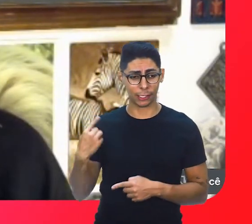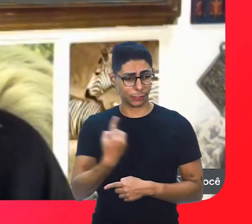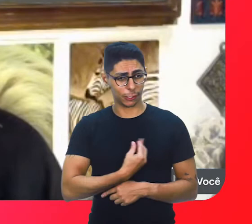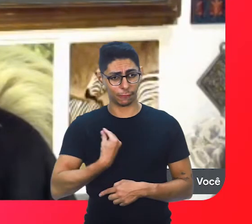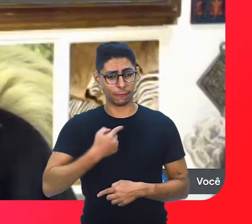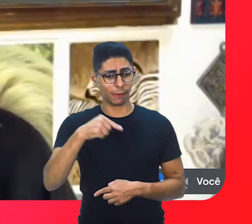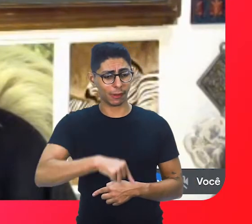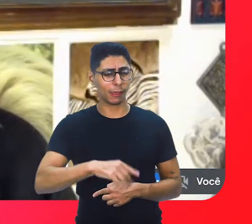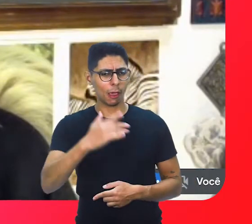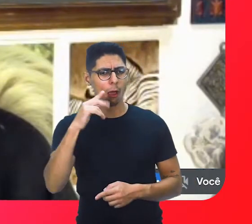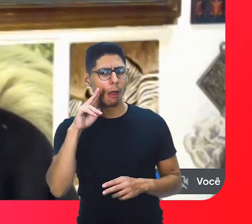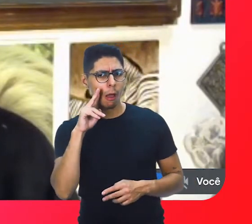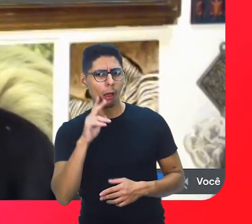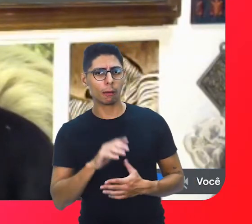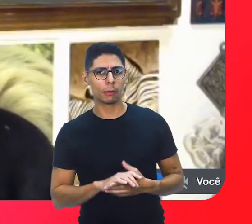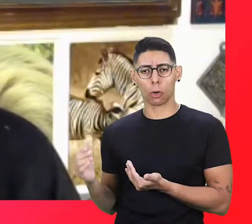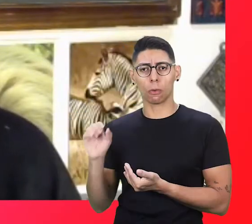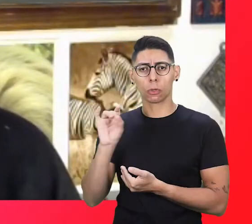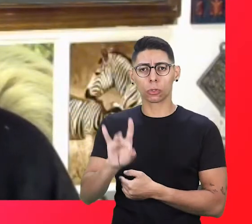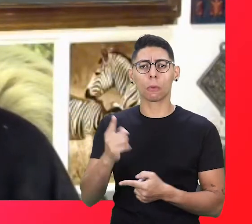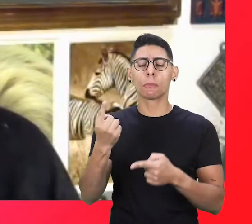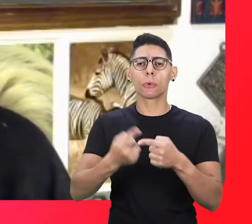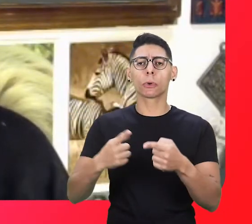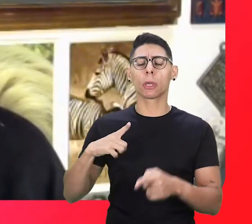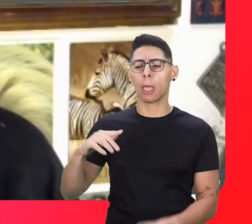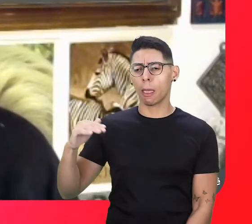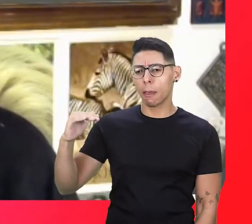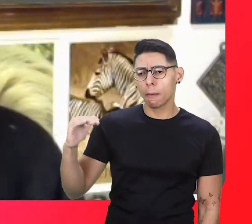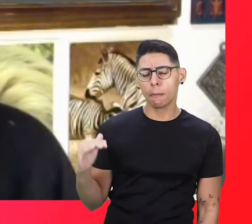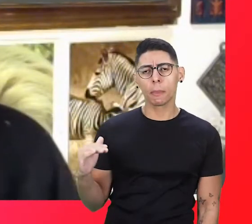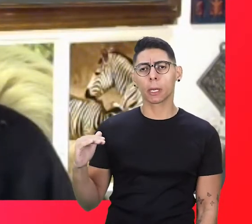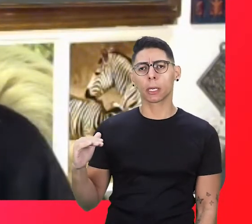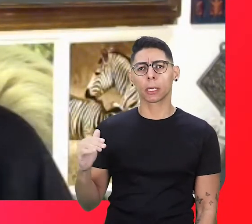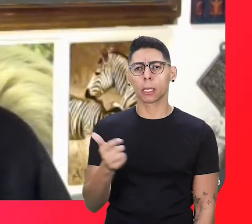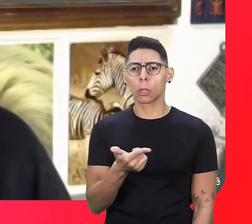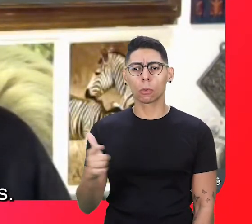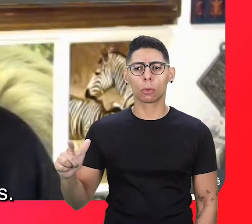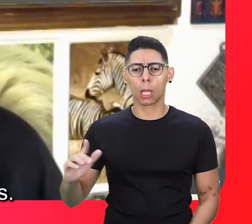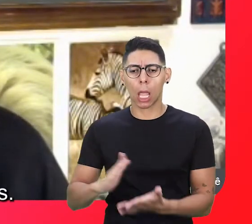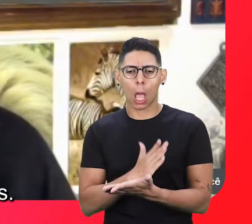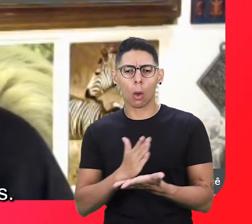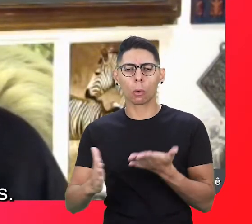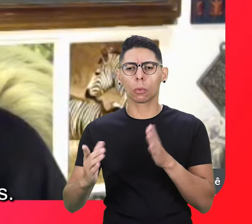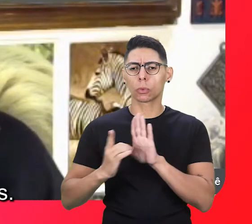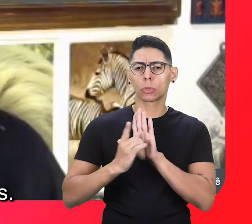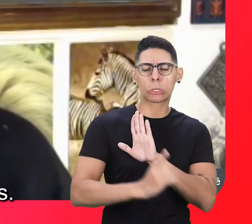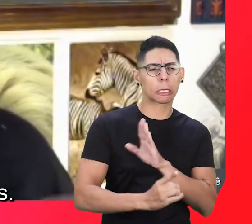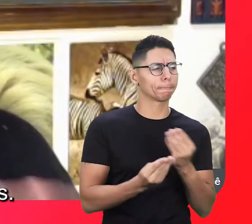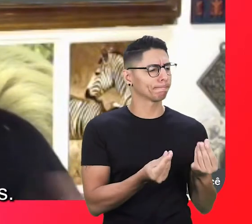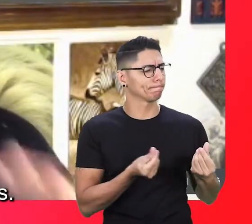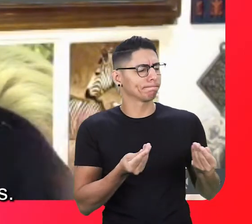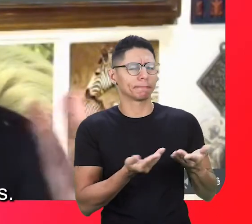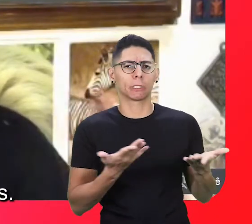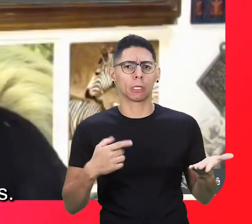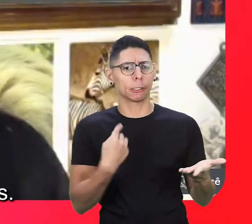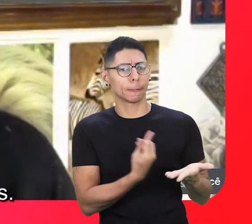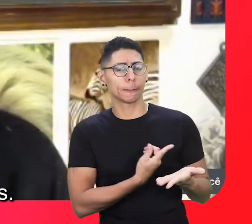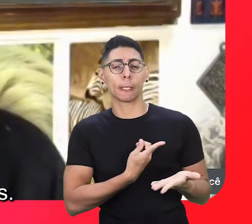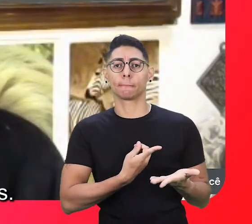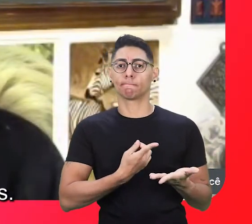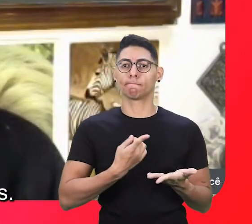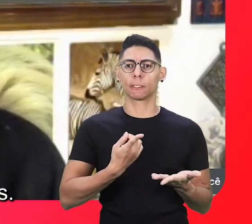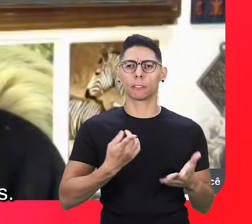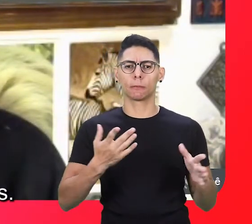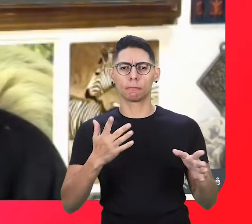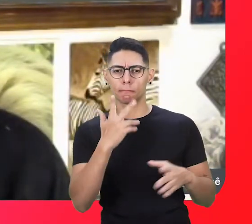jovem, só porque é pequenininho, não tem alguns direitos, né? A gente se bobeia às vezes e confunde